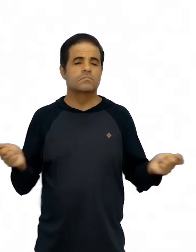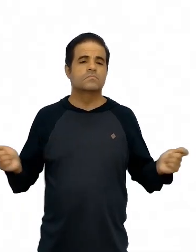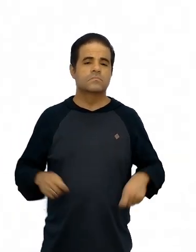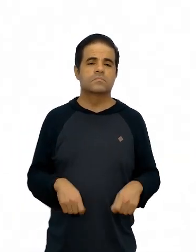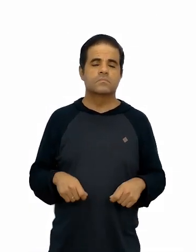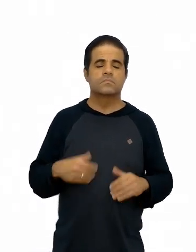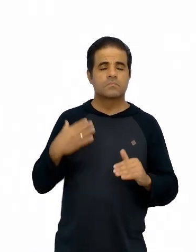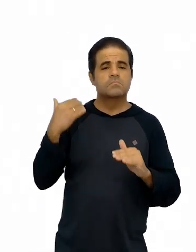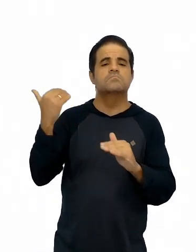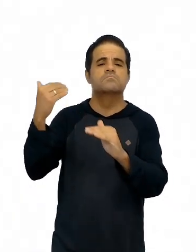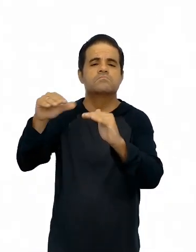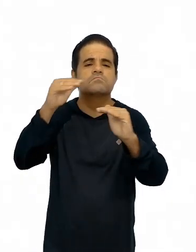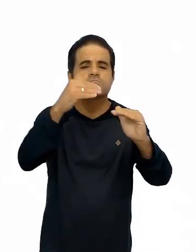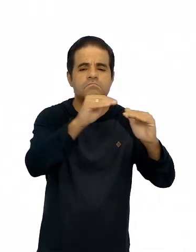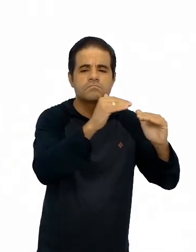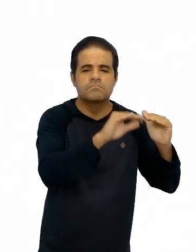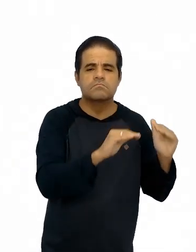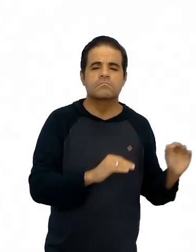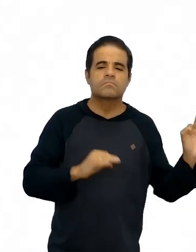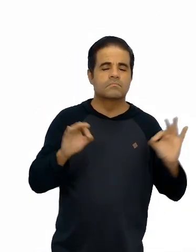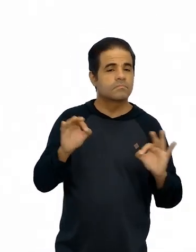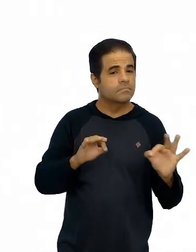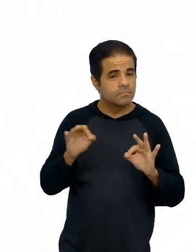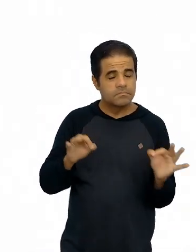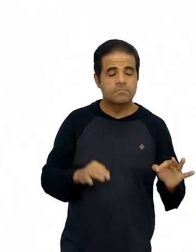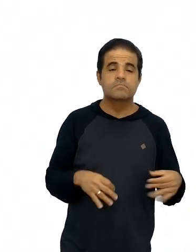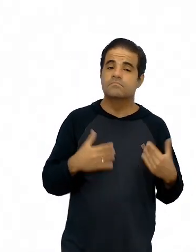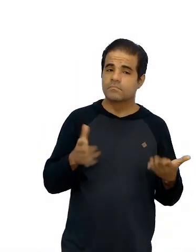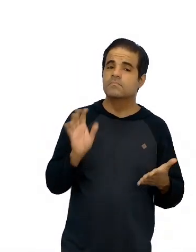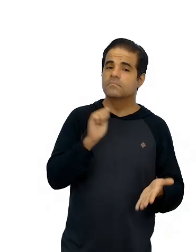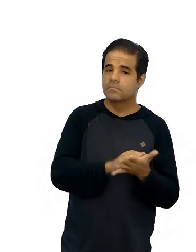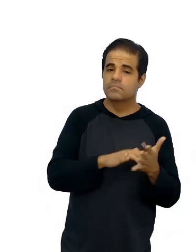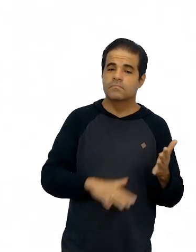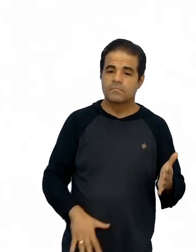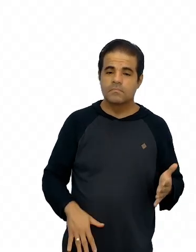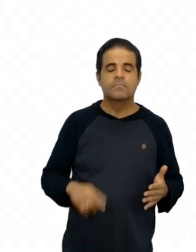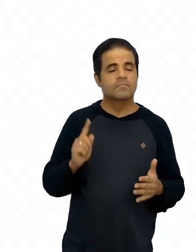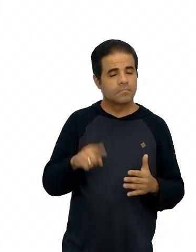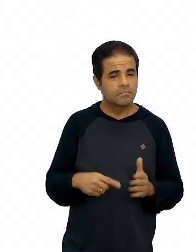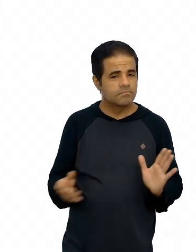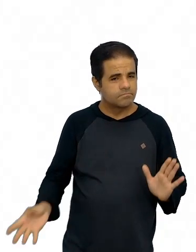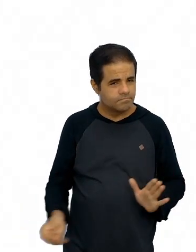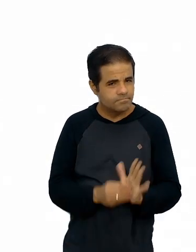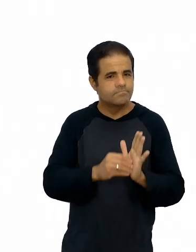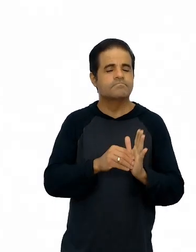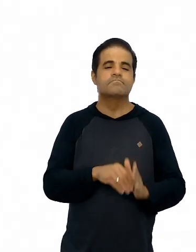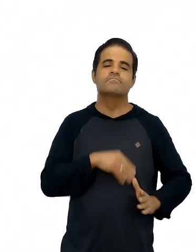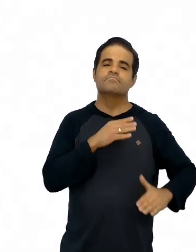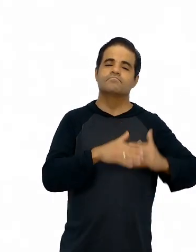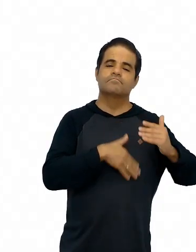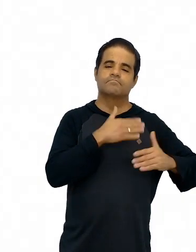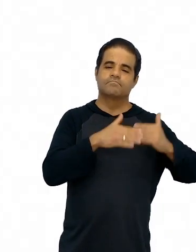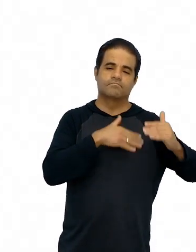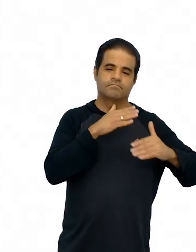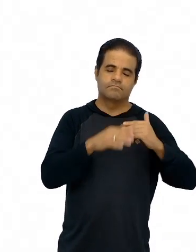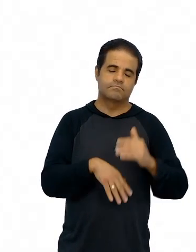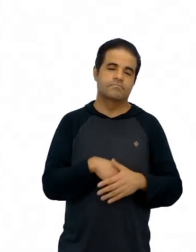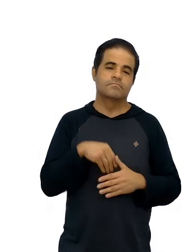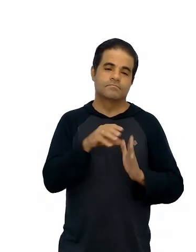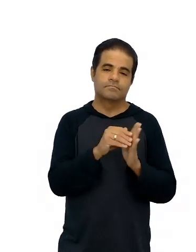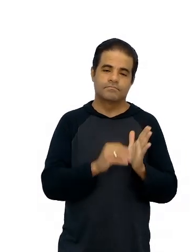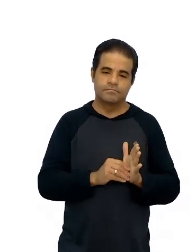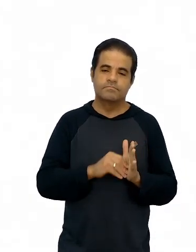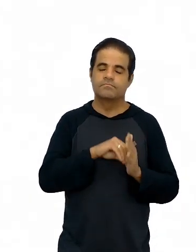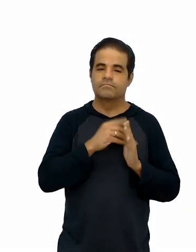possíveis encaminhamentos desse planejamento, ou seja, as atividades que serão desenvolvidas, os